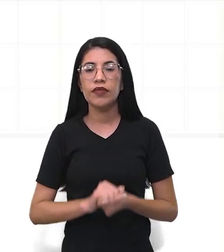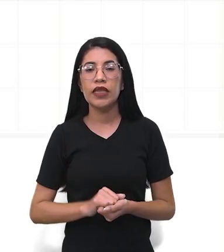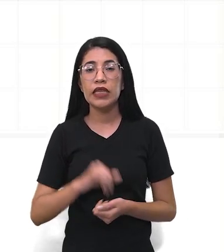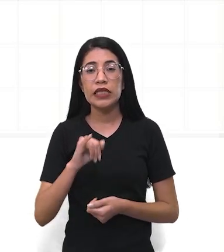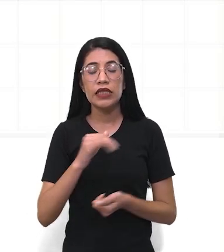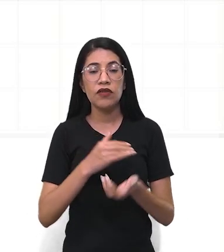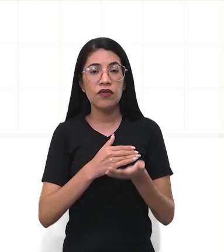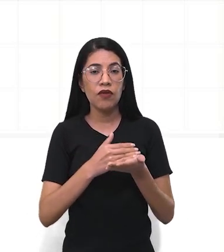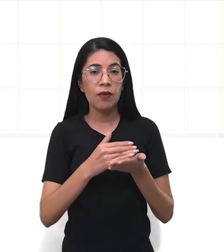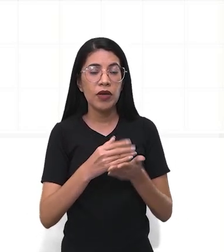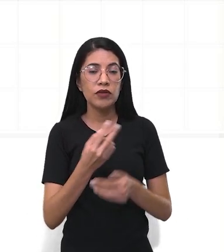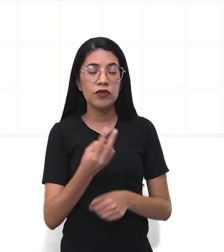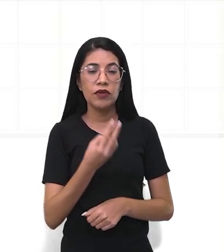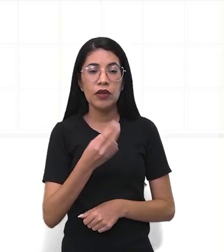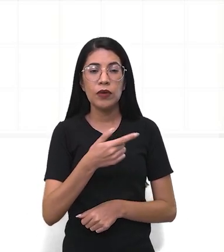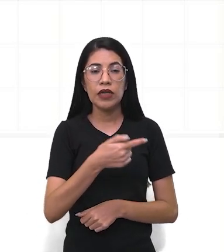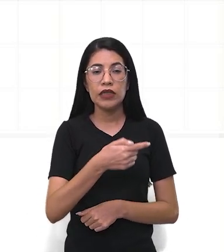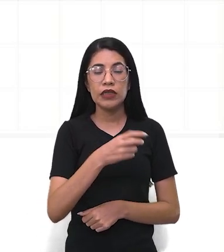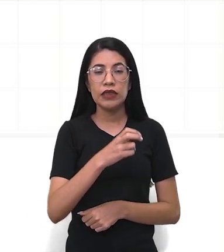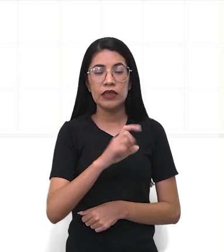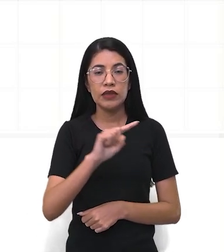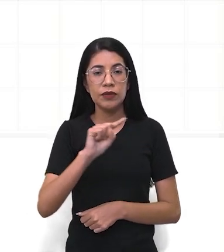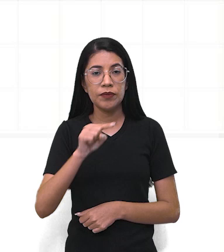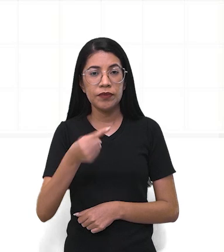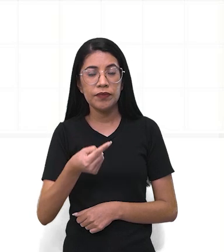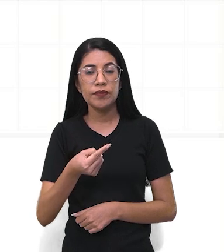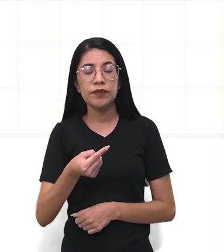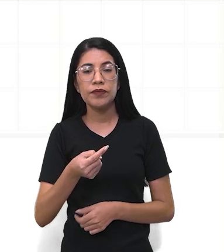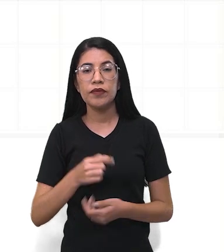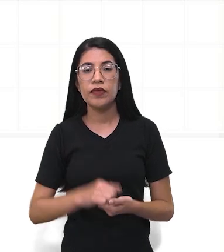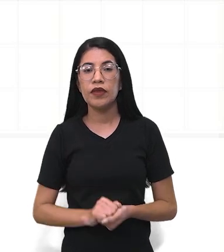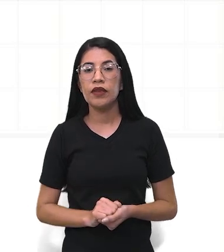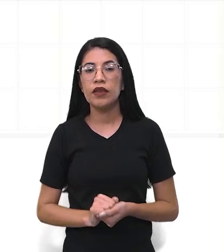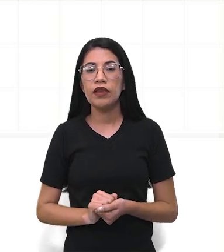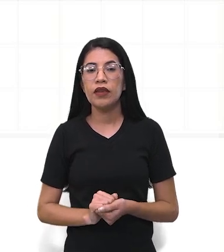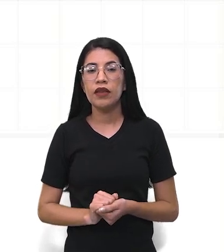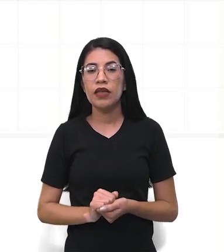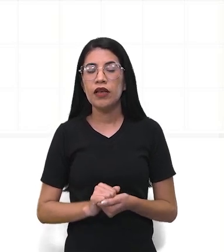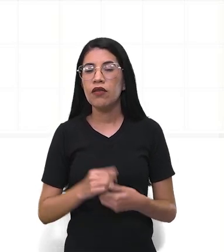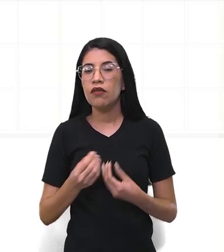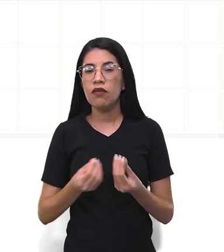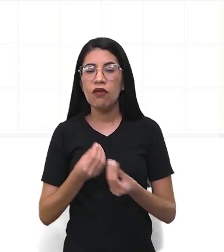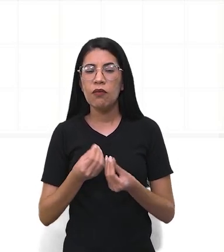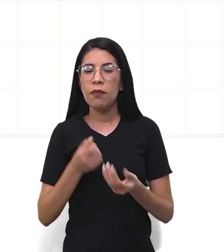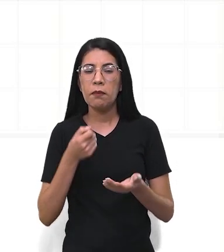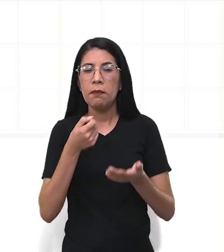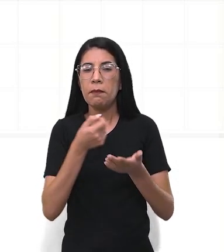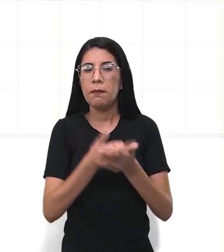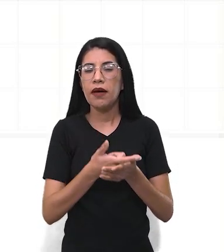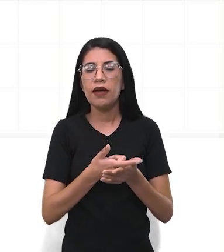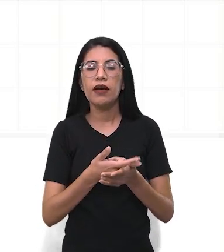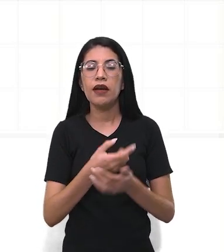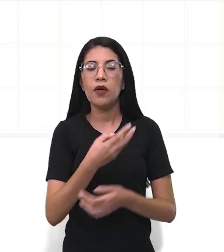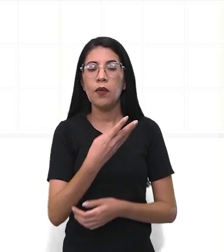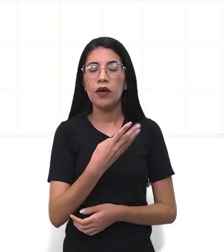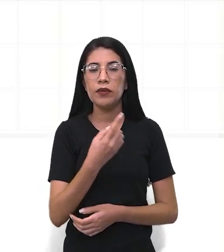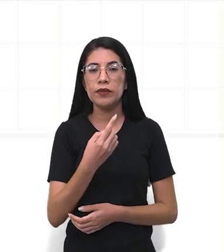valor inicial do veículo era 75 mil, não faz sentido você pagar 41.250,